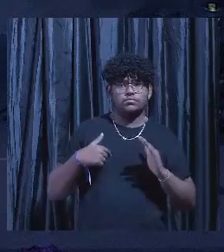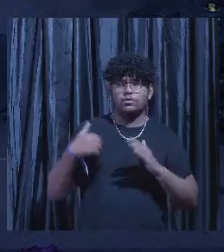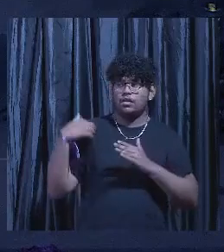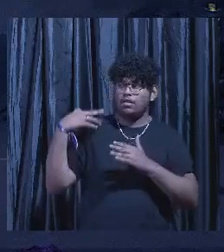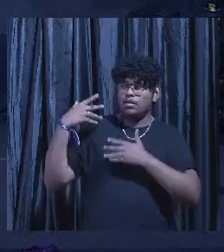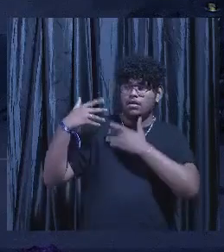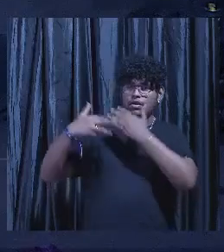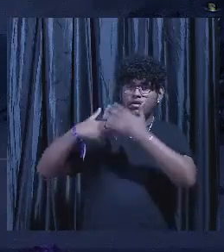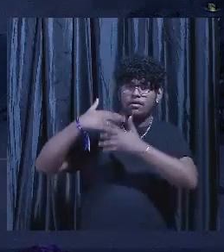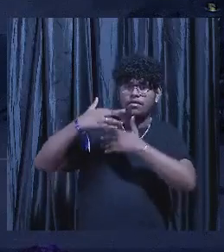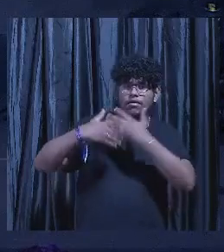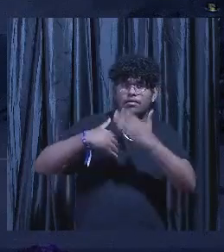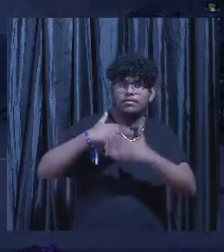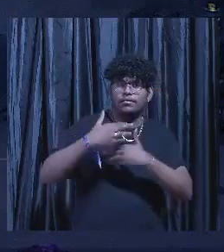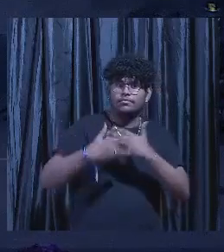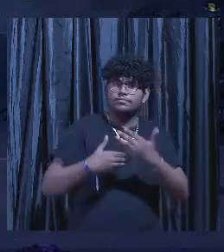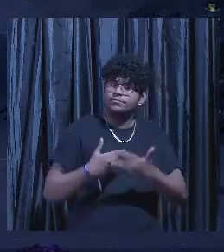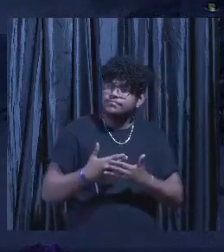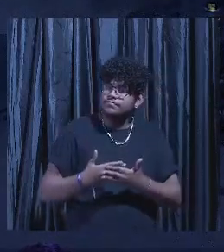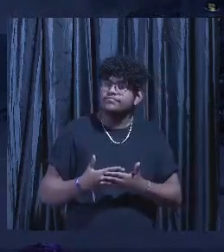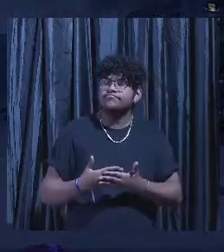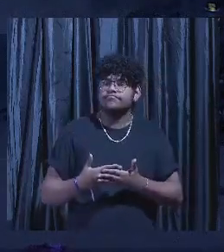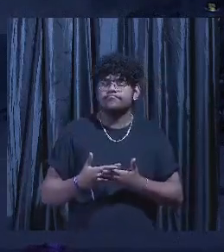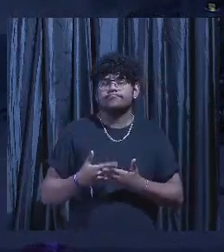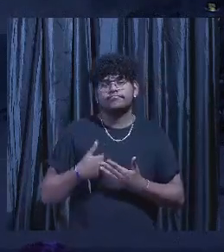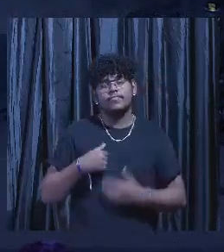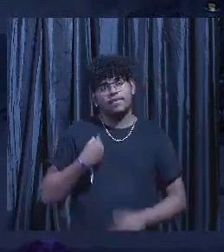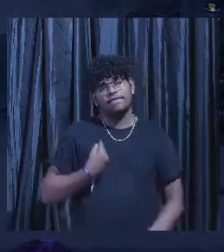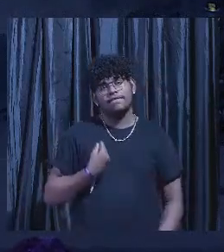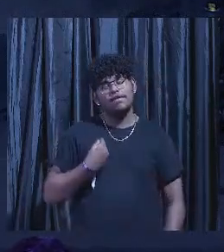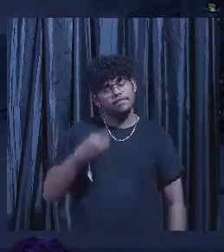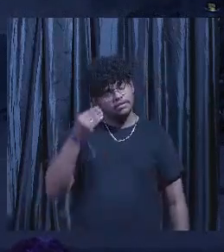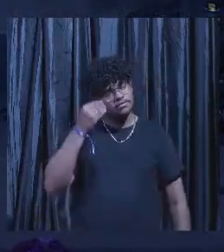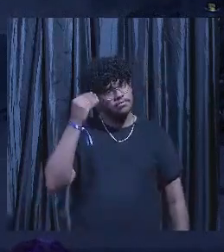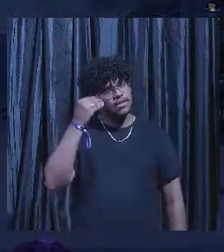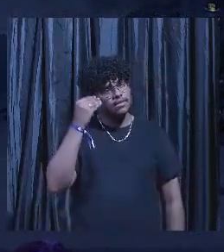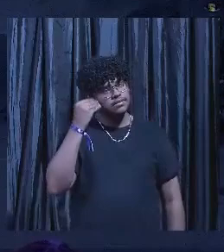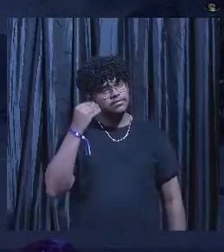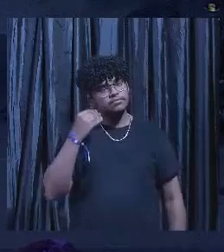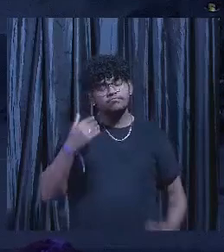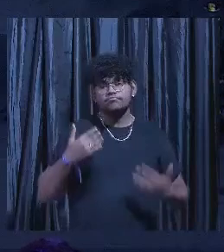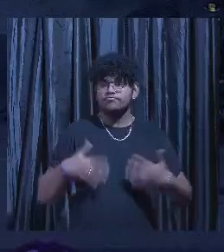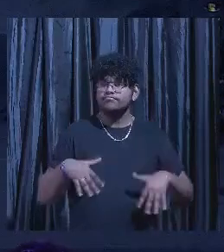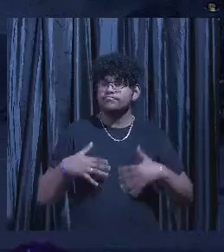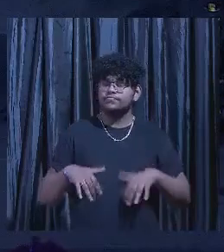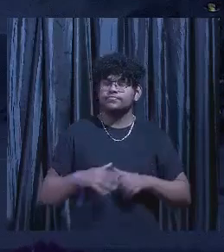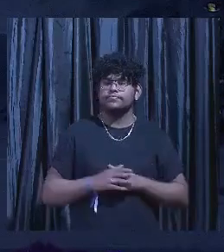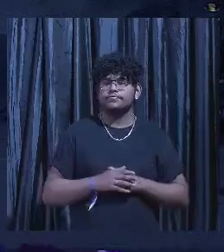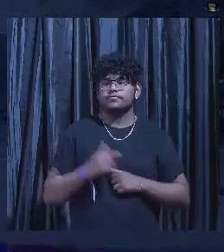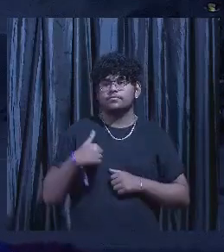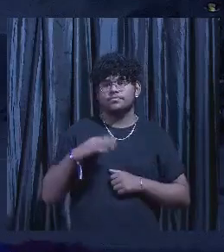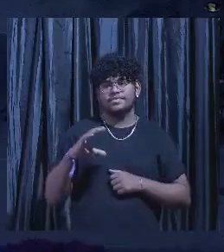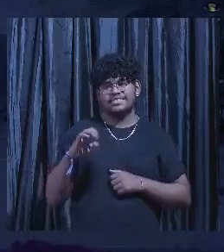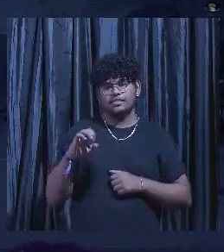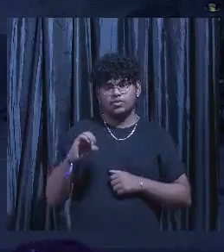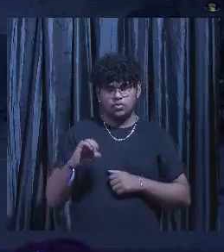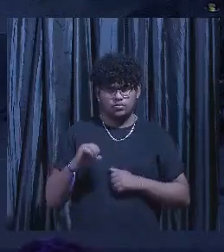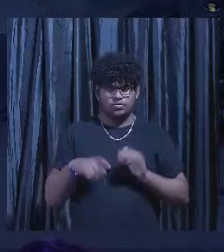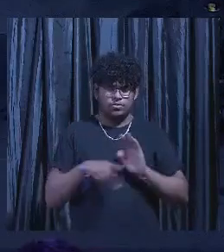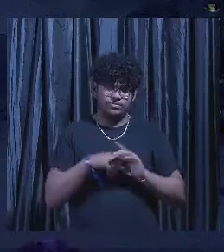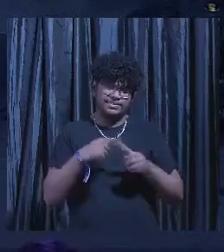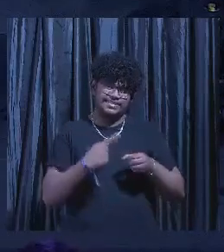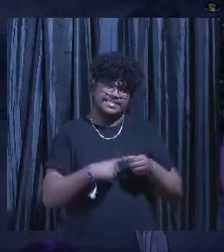anos, só através dessa apresentação. Então, eu sou a CEO da Cidade da Imagem. A Cidade da Imagem é